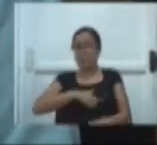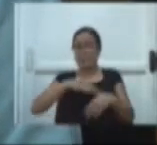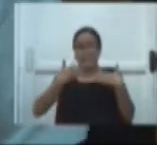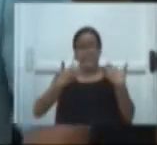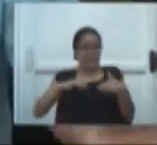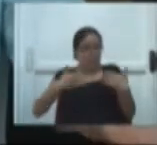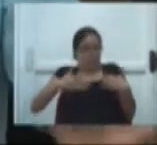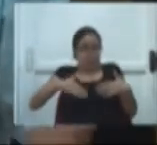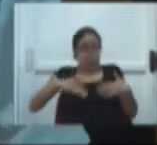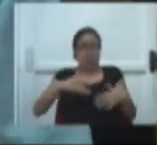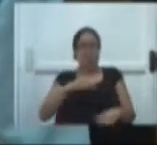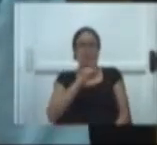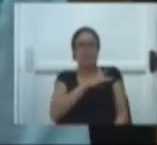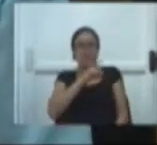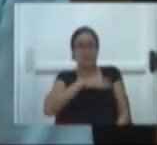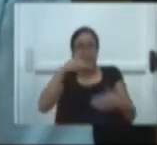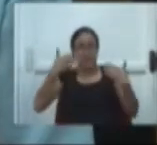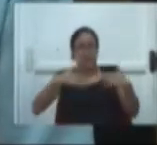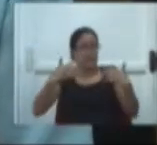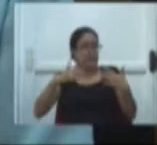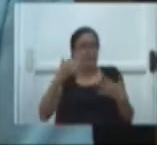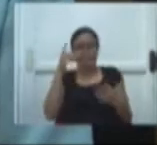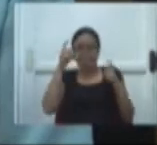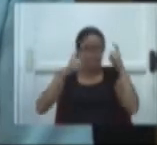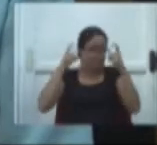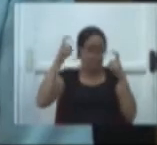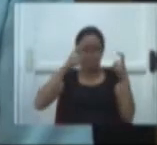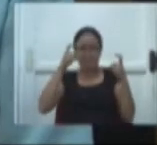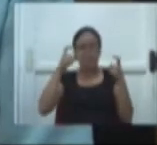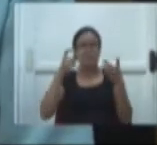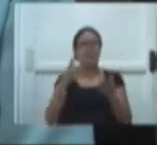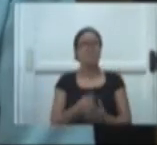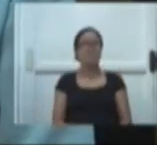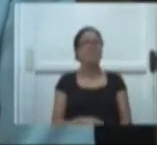medo, principalmente por causa da minha filha.